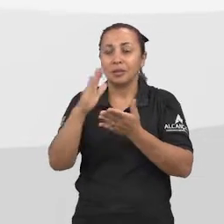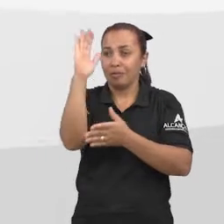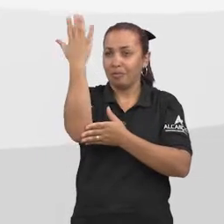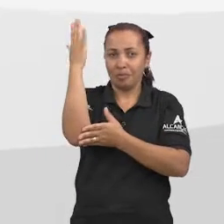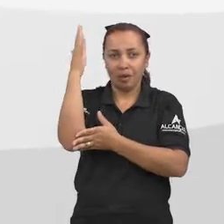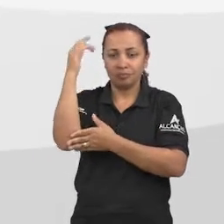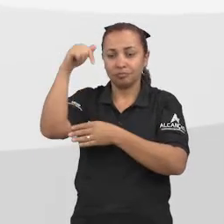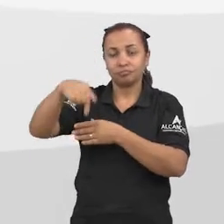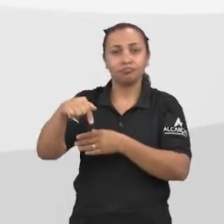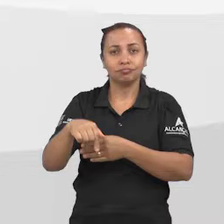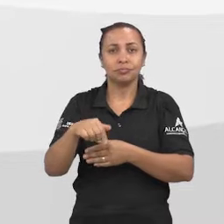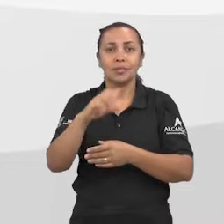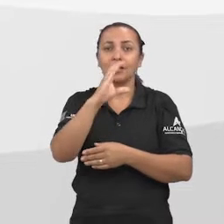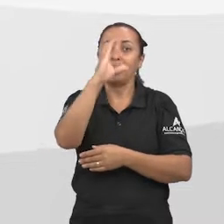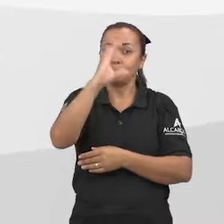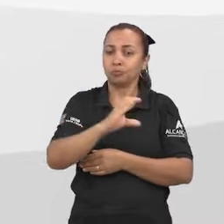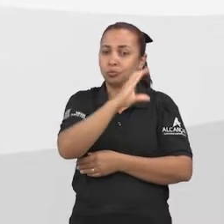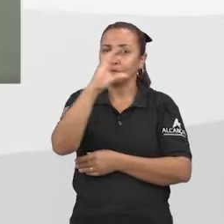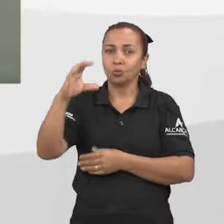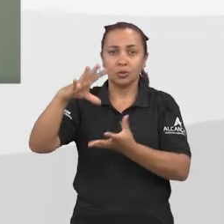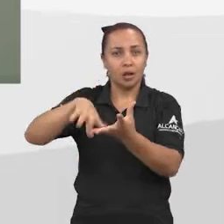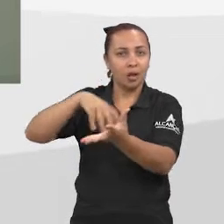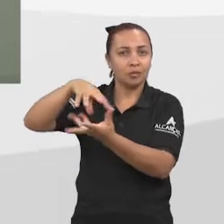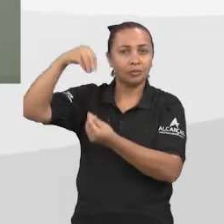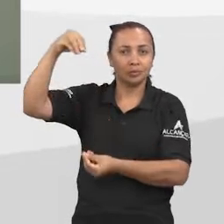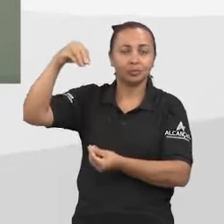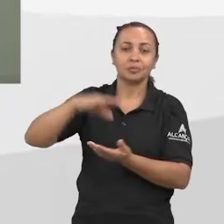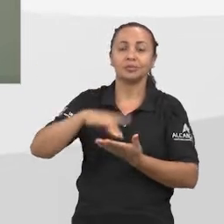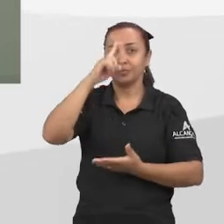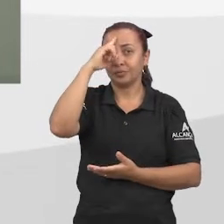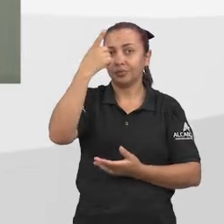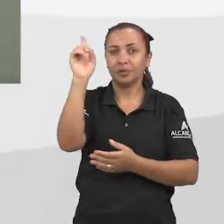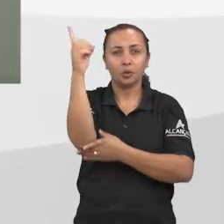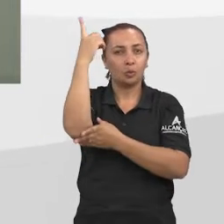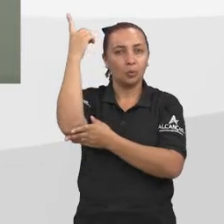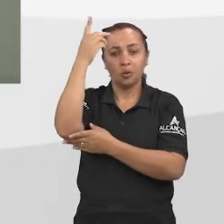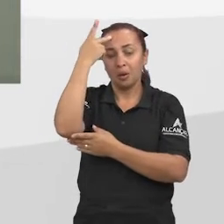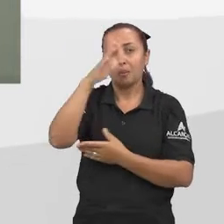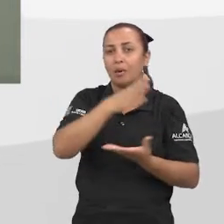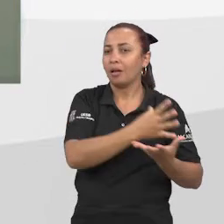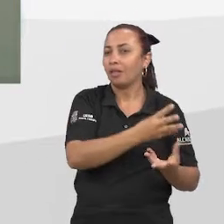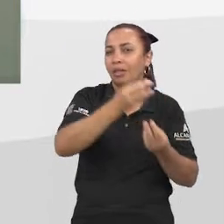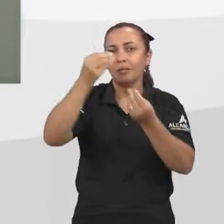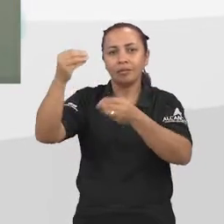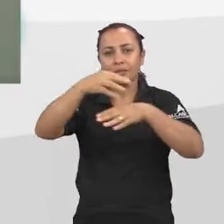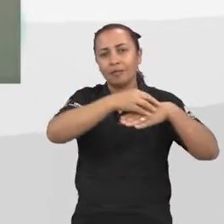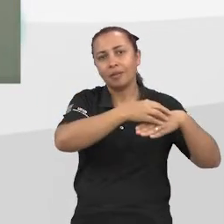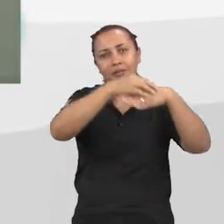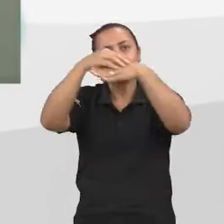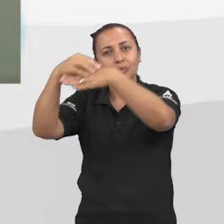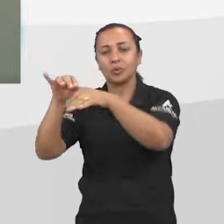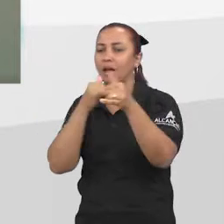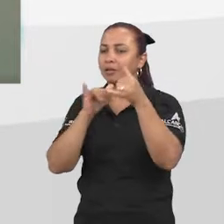campus da UFRB em Cruz das Almas. E a ideia desse poste é justamente poder levar energia